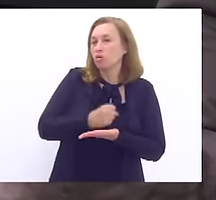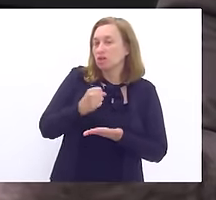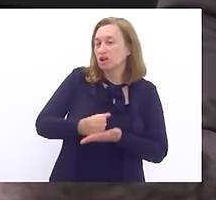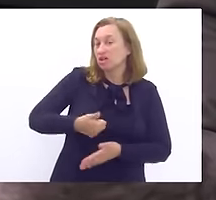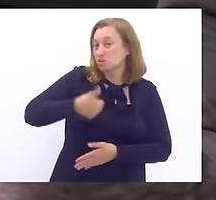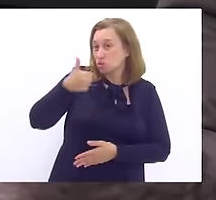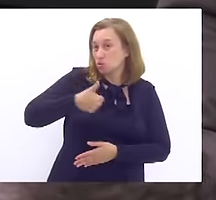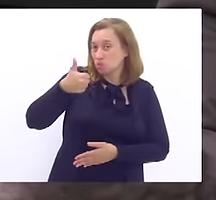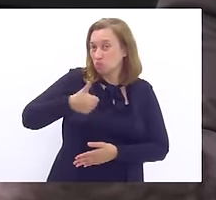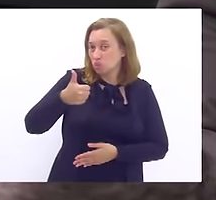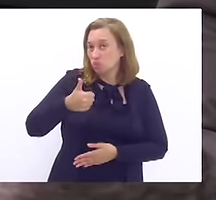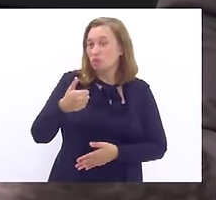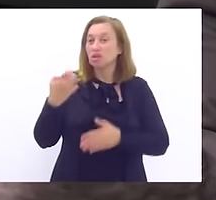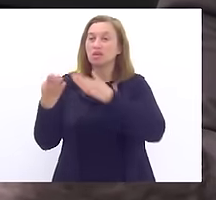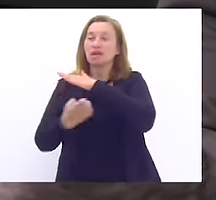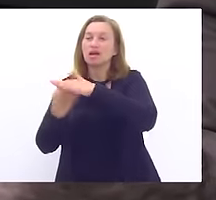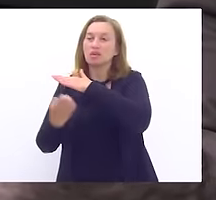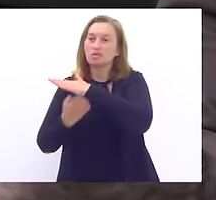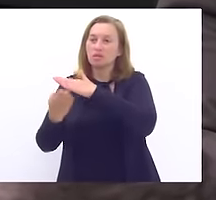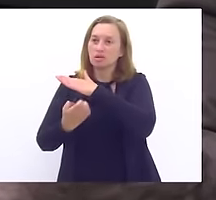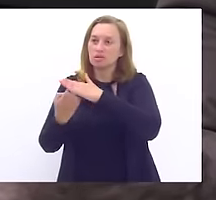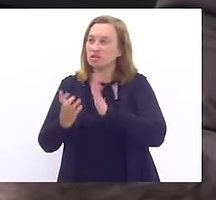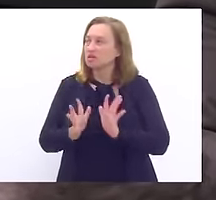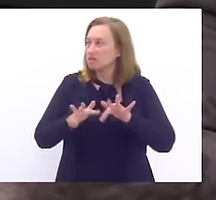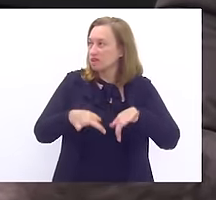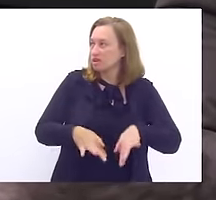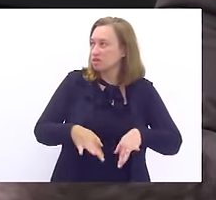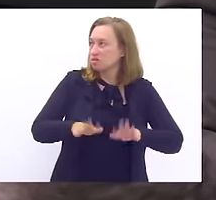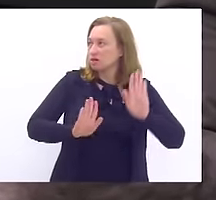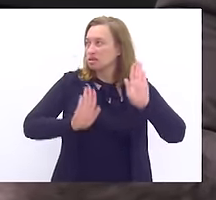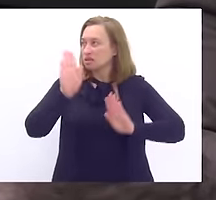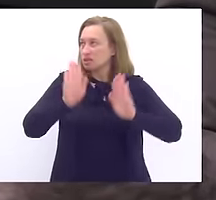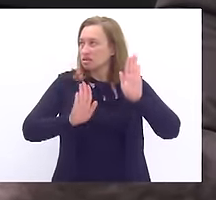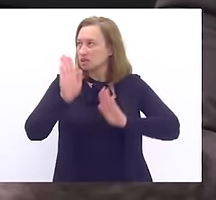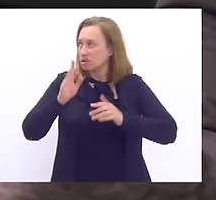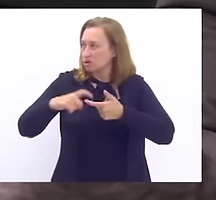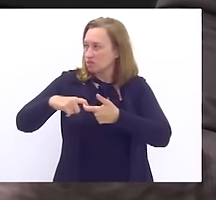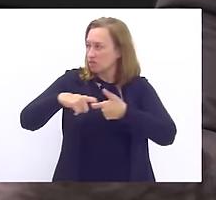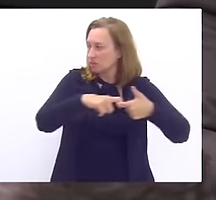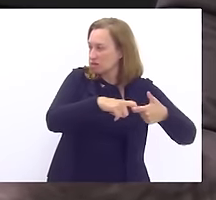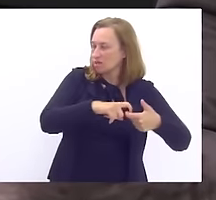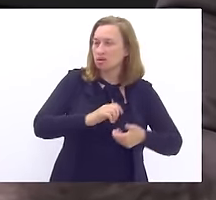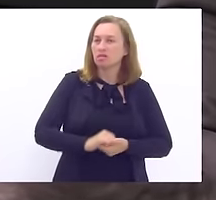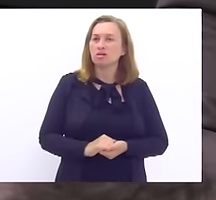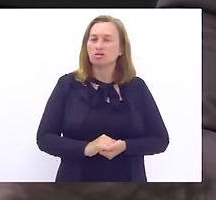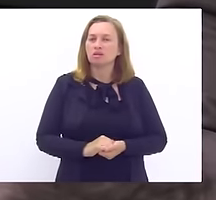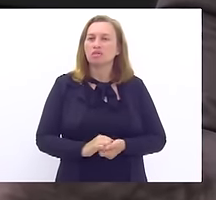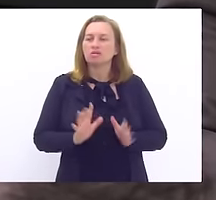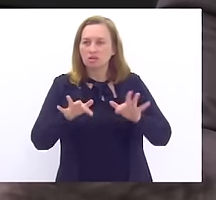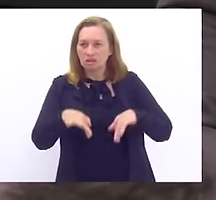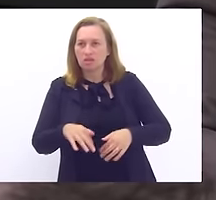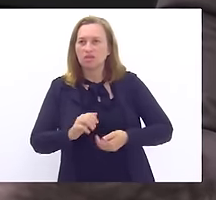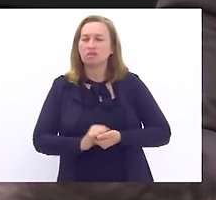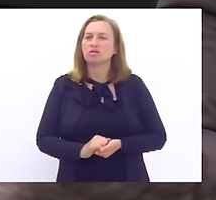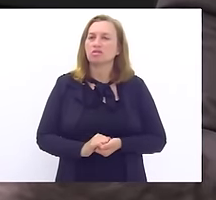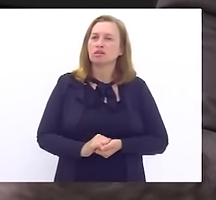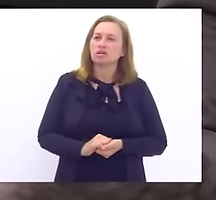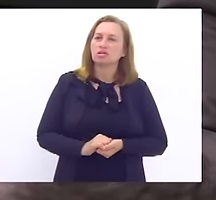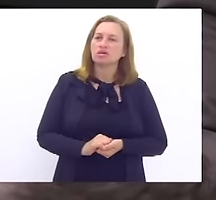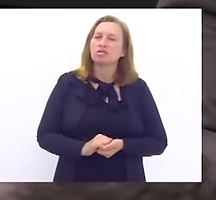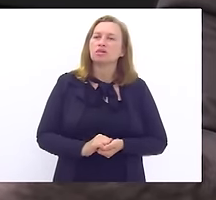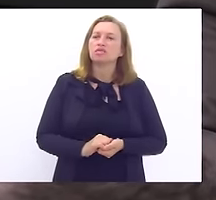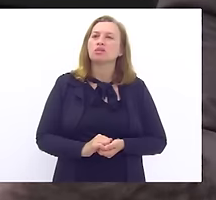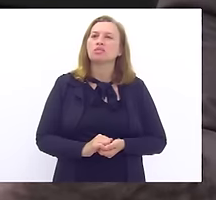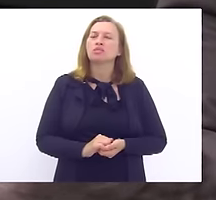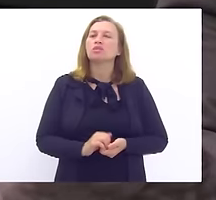da empresa que venceu o processo licitatório a rebocar esse contrato foi rescindido E aí foi